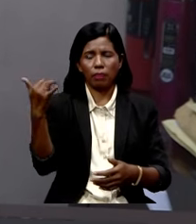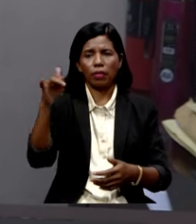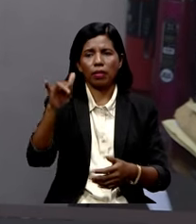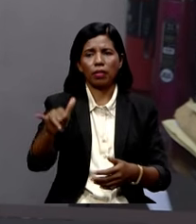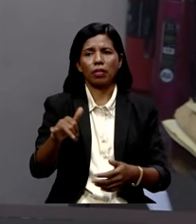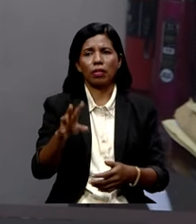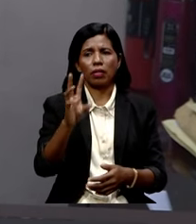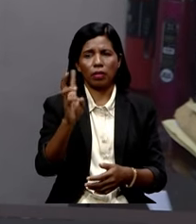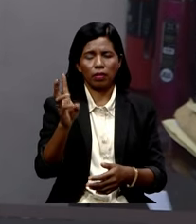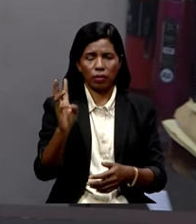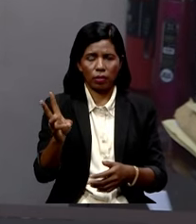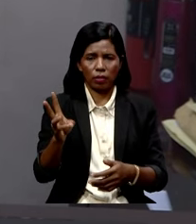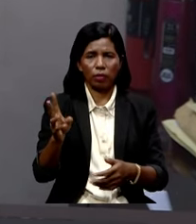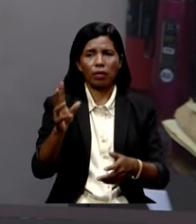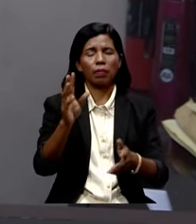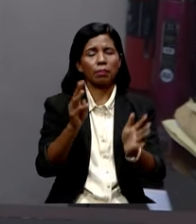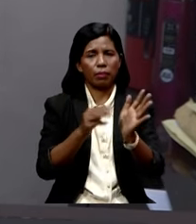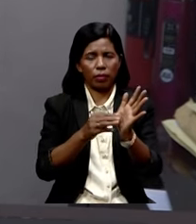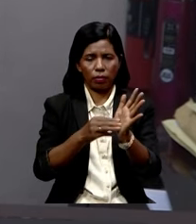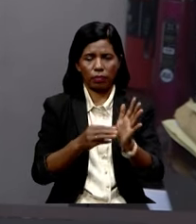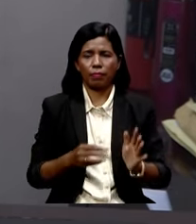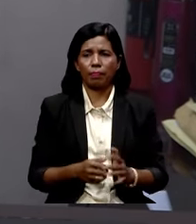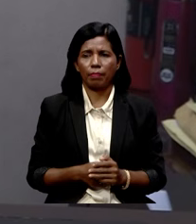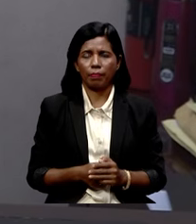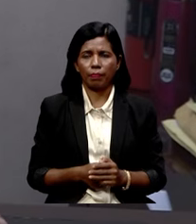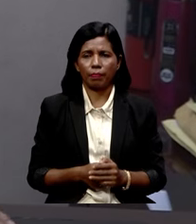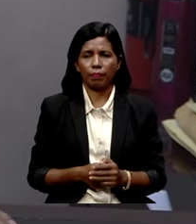60 centímetros. Então,